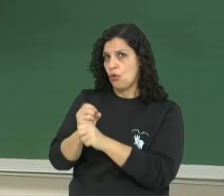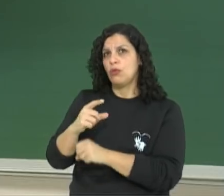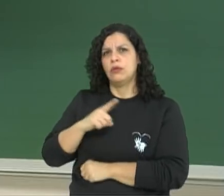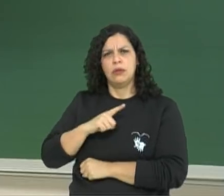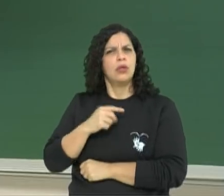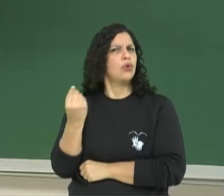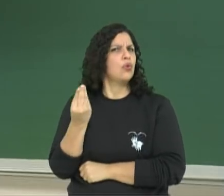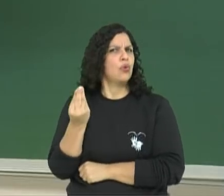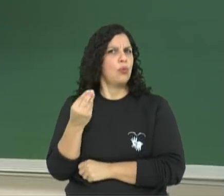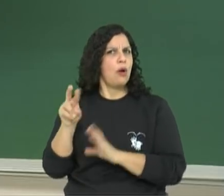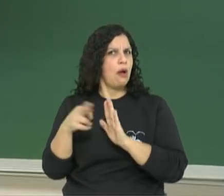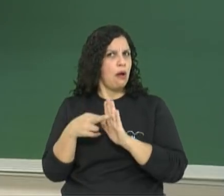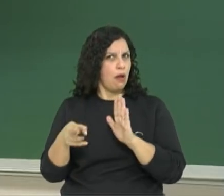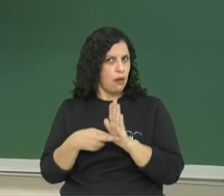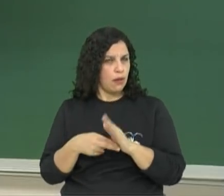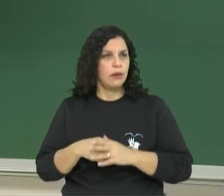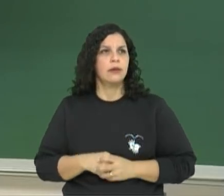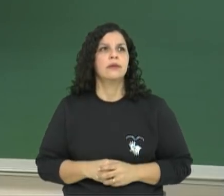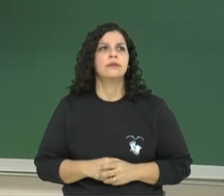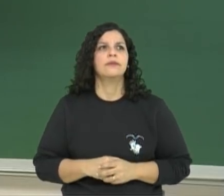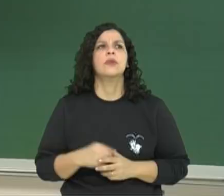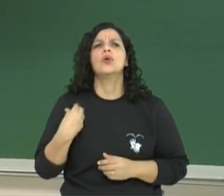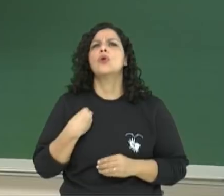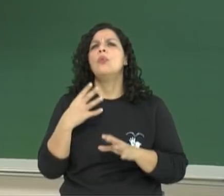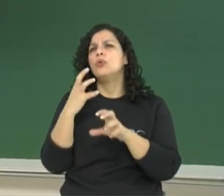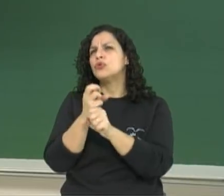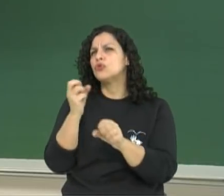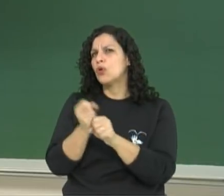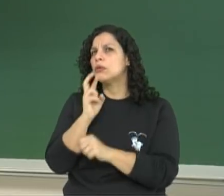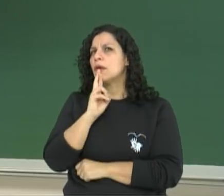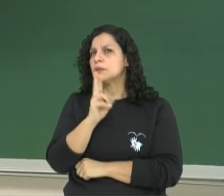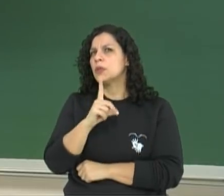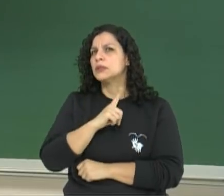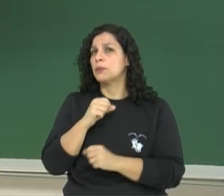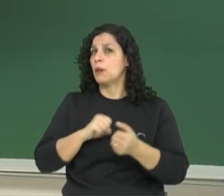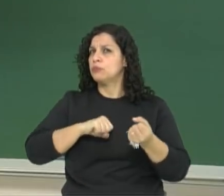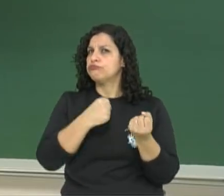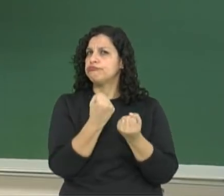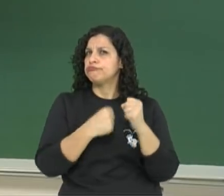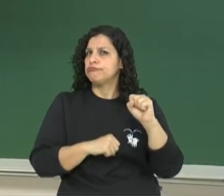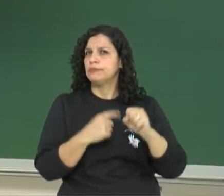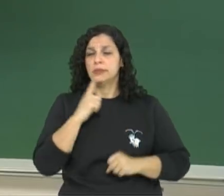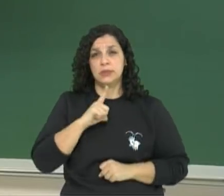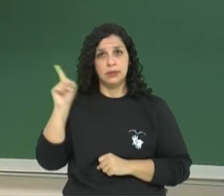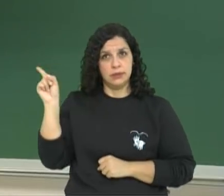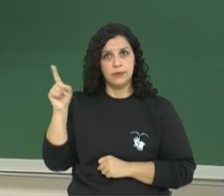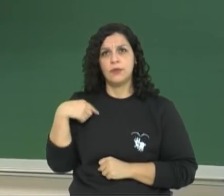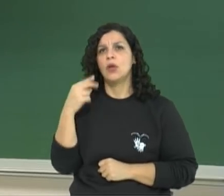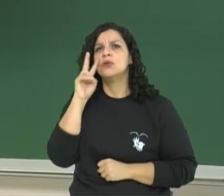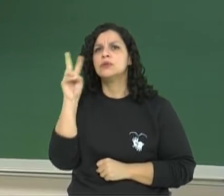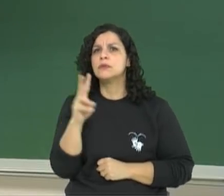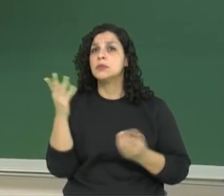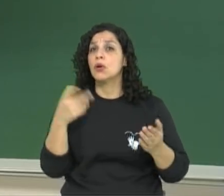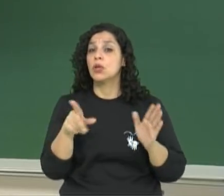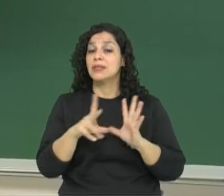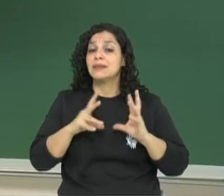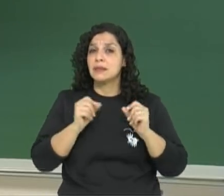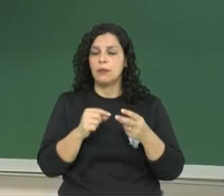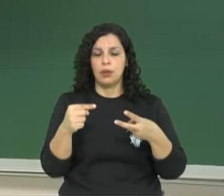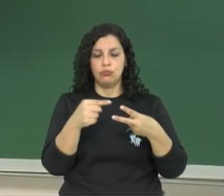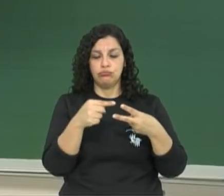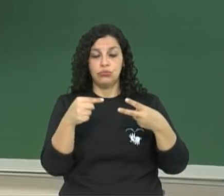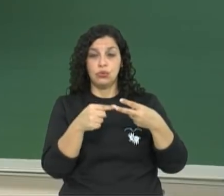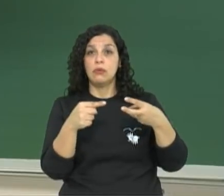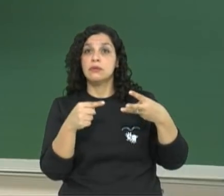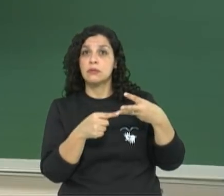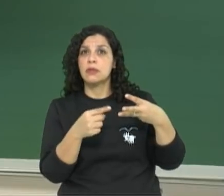são classificados, né? Não o que vai valer ponto, mas como que é dado o resultado dessas lutas. Então, nós vimos ali que todo round é